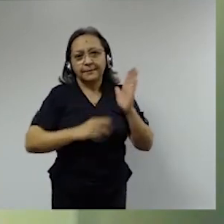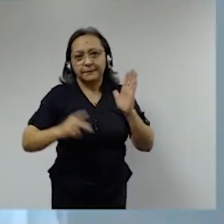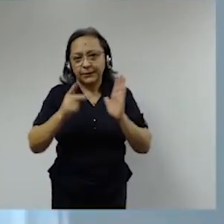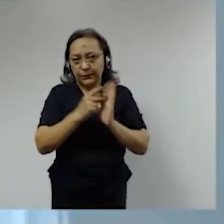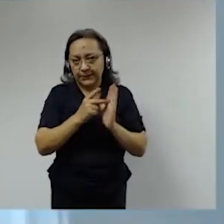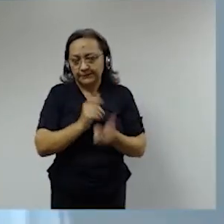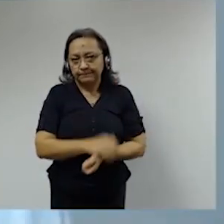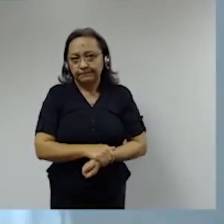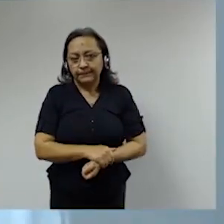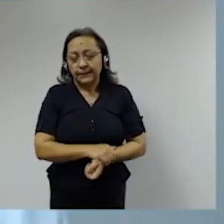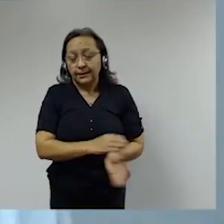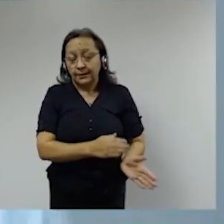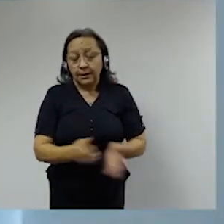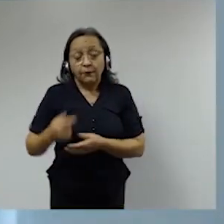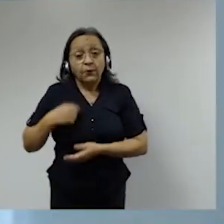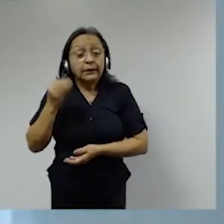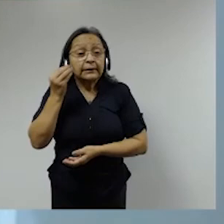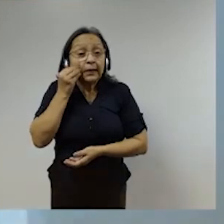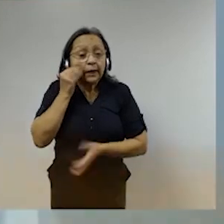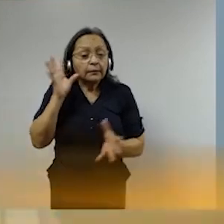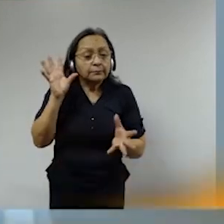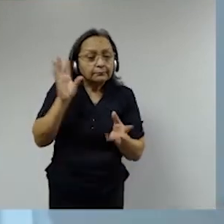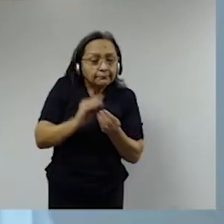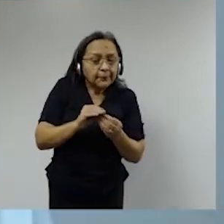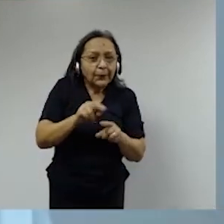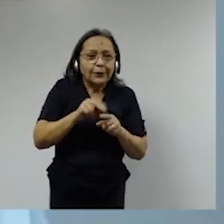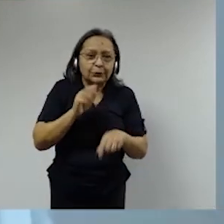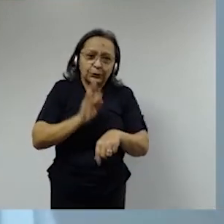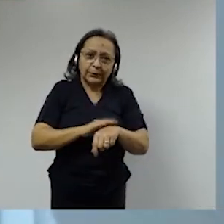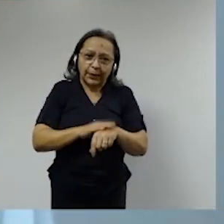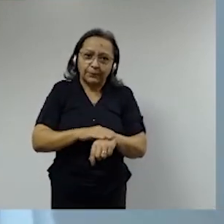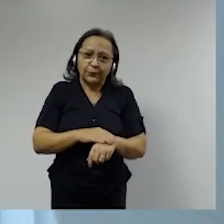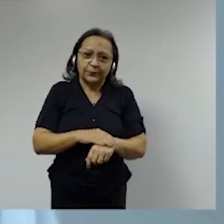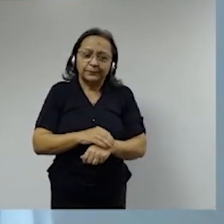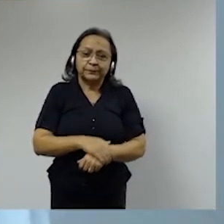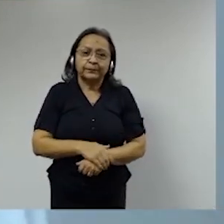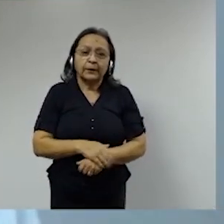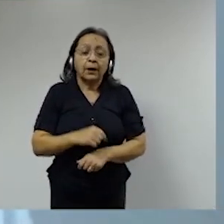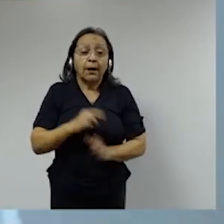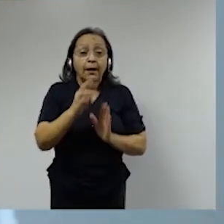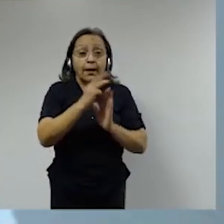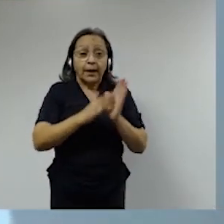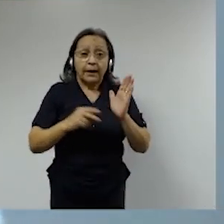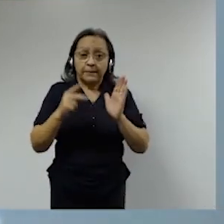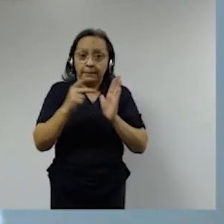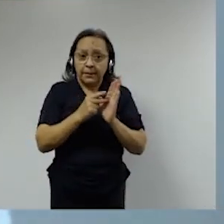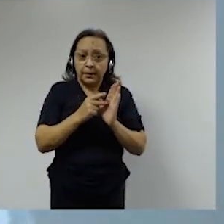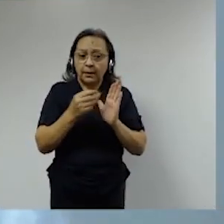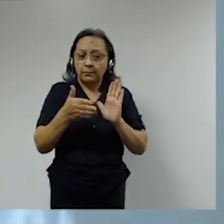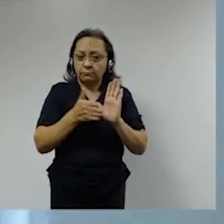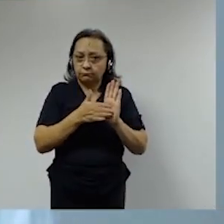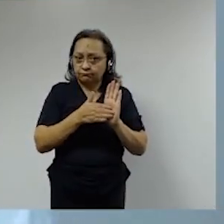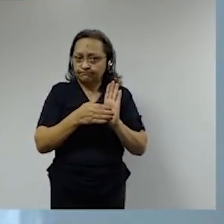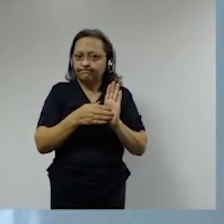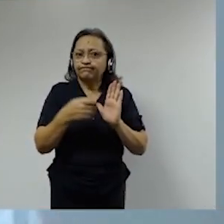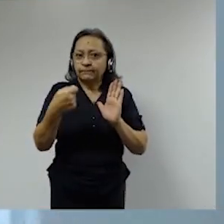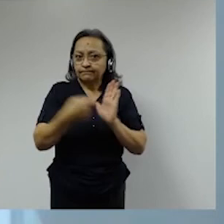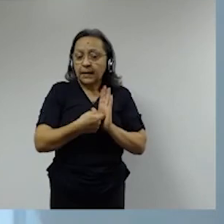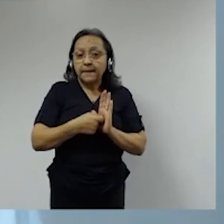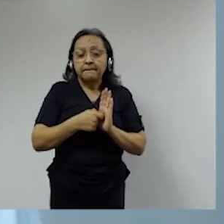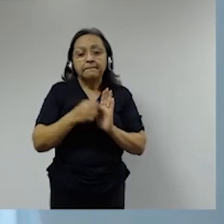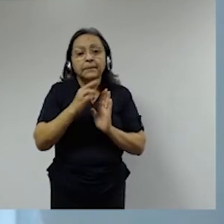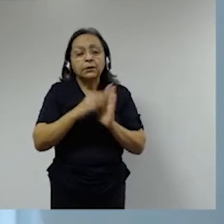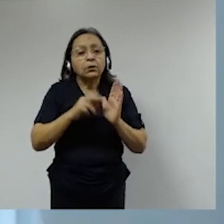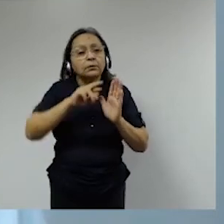Vou tentar sintetizar em razão do pouco tempo que resta. A MP ela estabelece medidas com